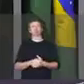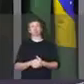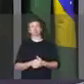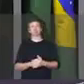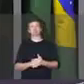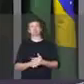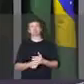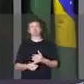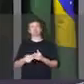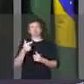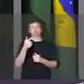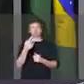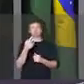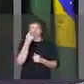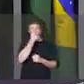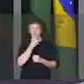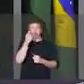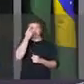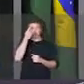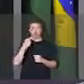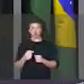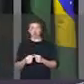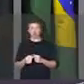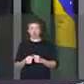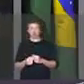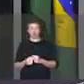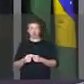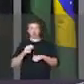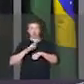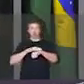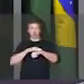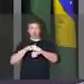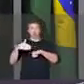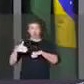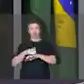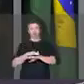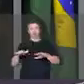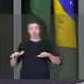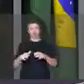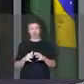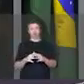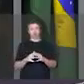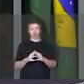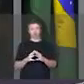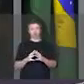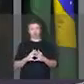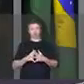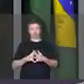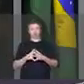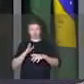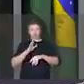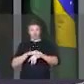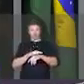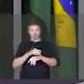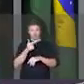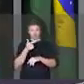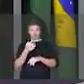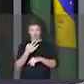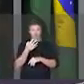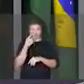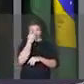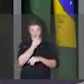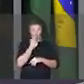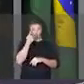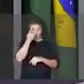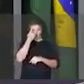24 horas. Dura apenas 24 horas. O prazo de 24 horas, né, o preso